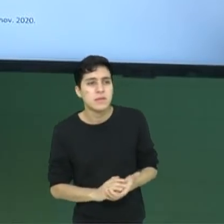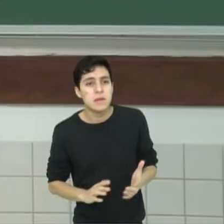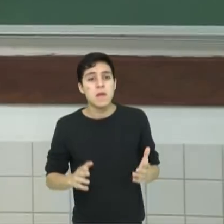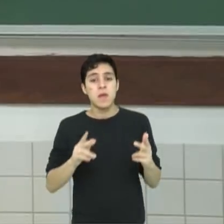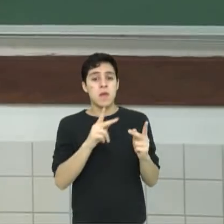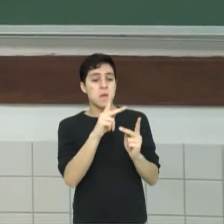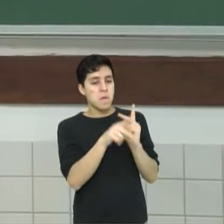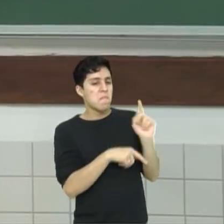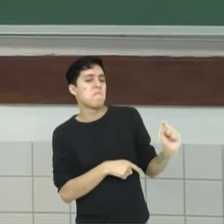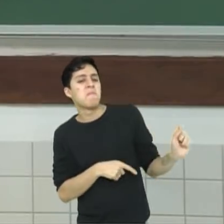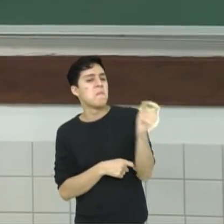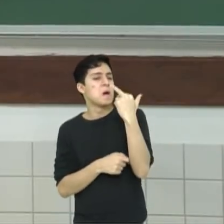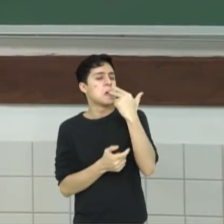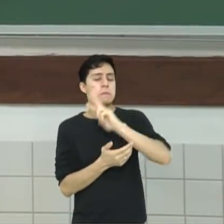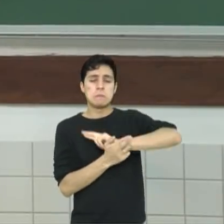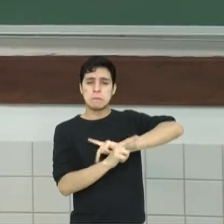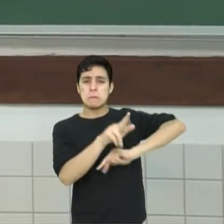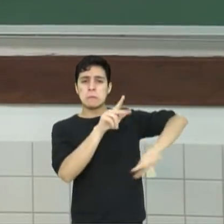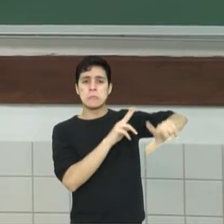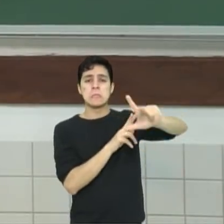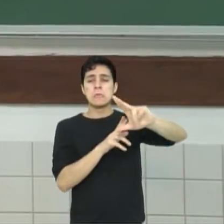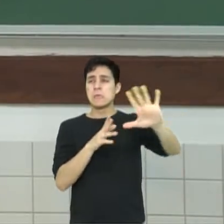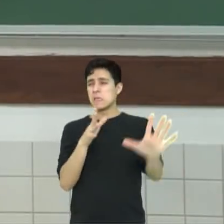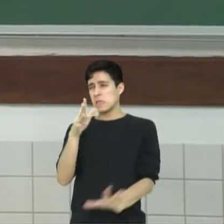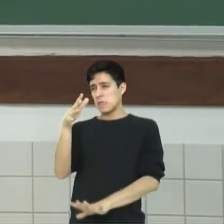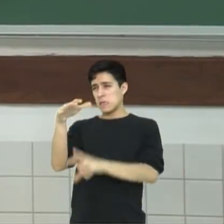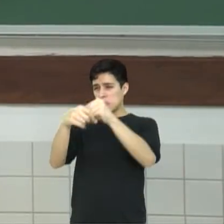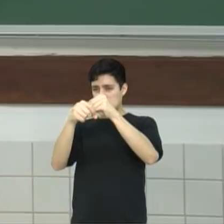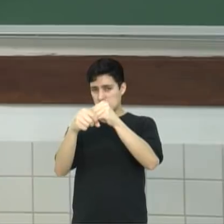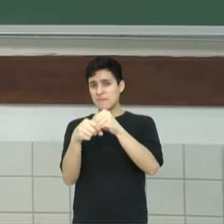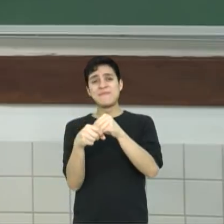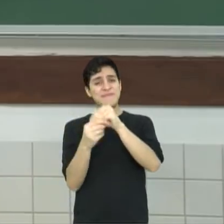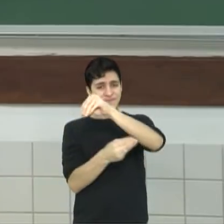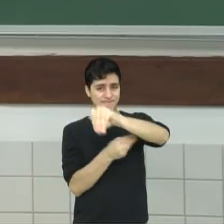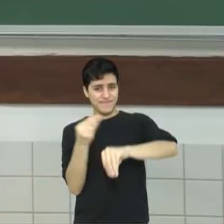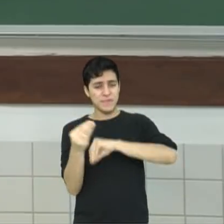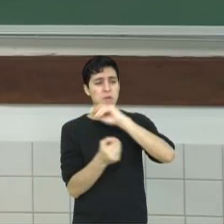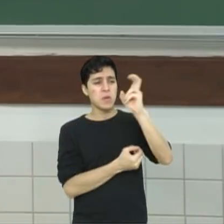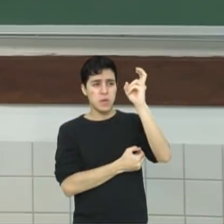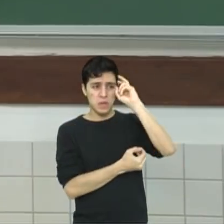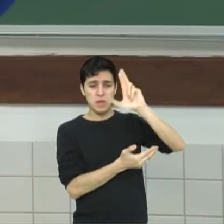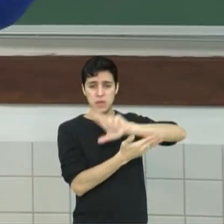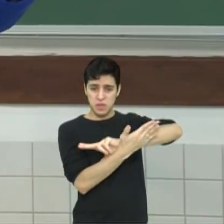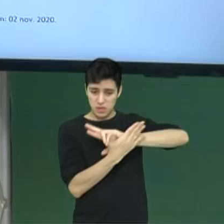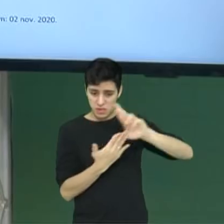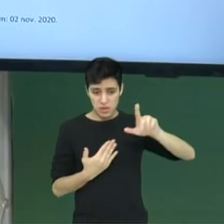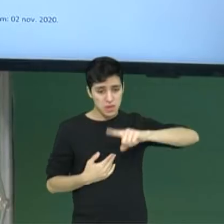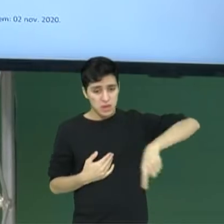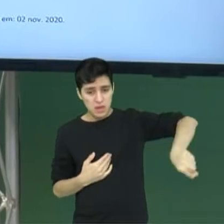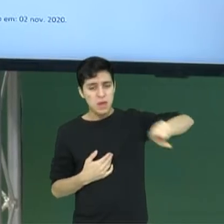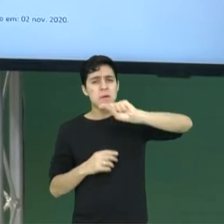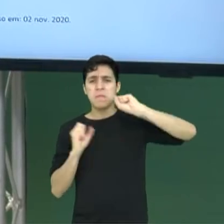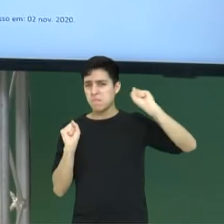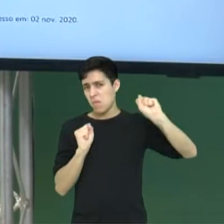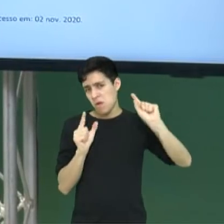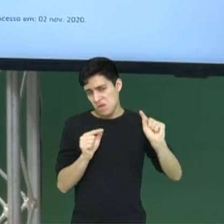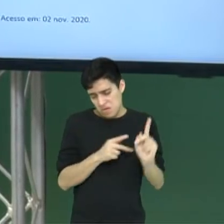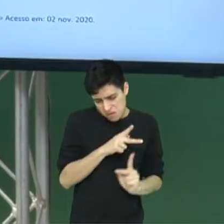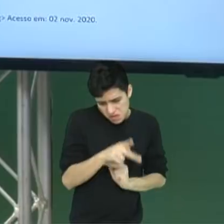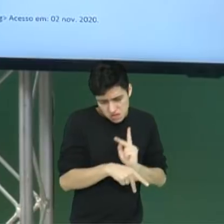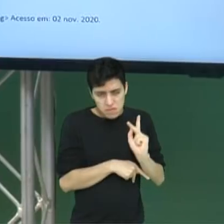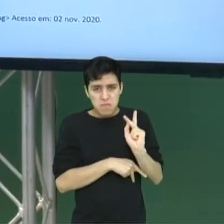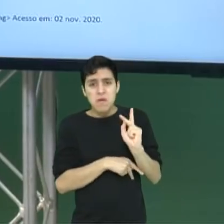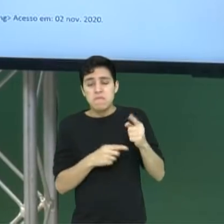que tinham línguas diferentes, que tinham culturas diferentes, que inclusive poderiam ser povos